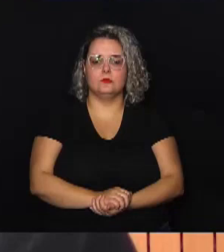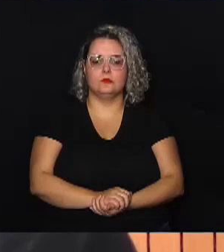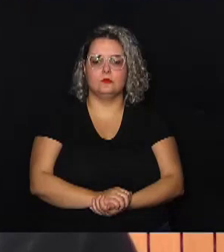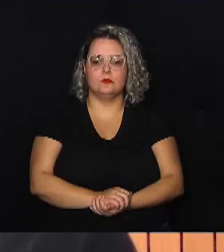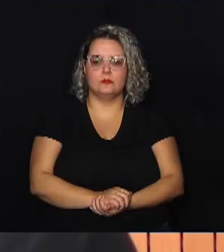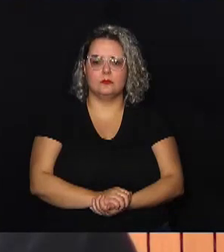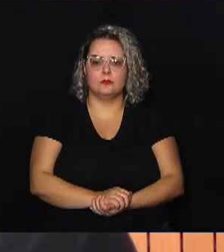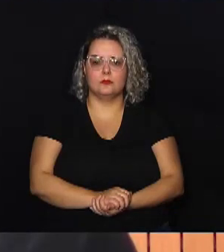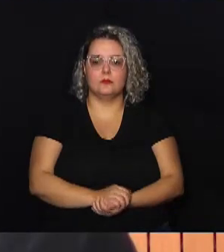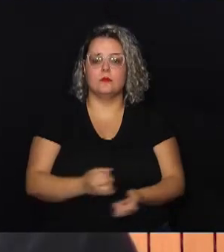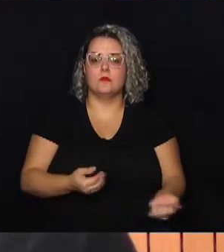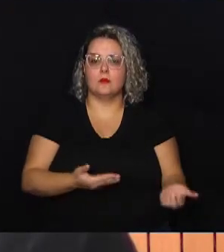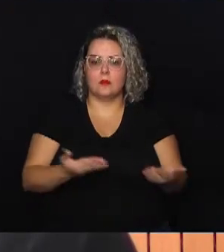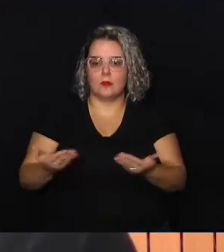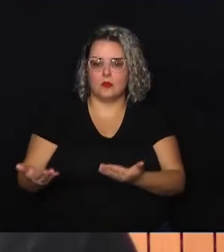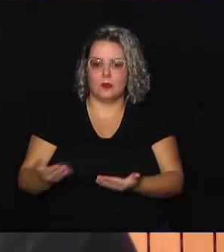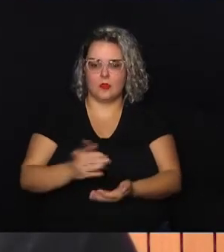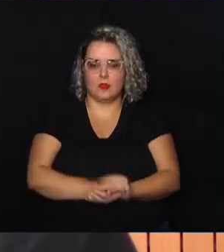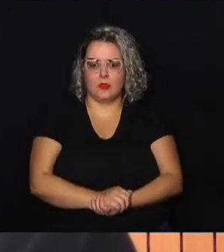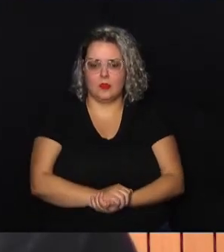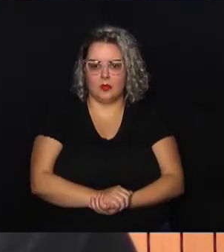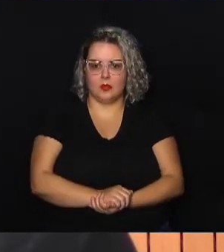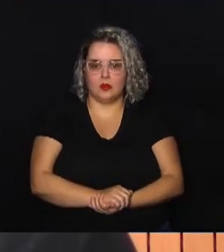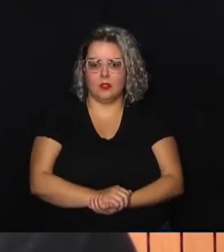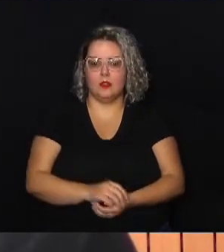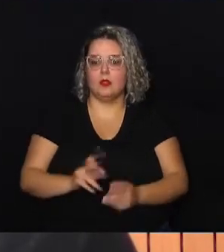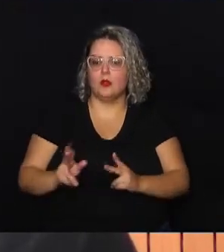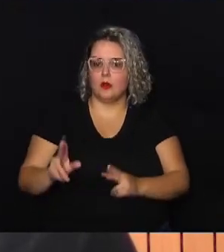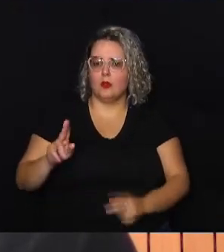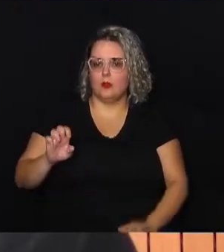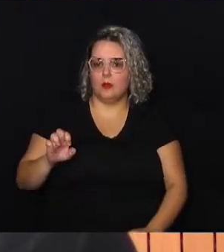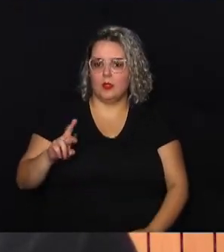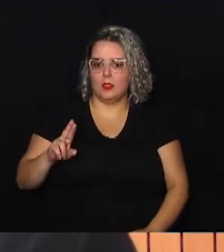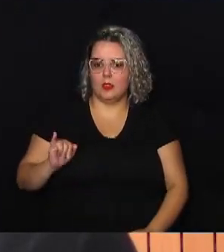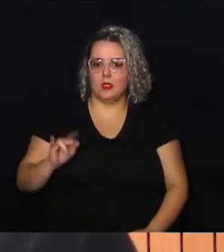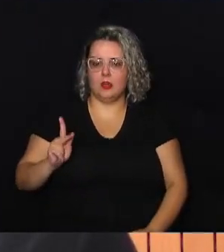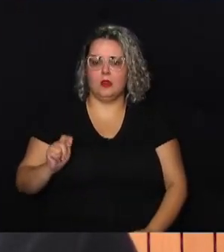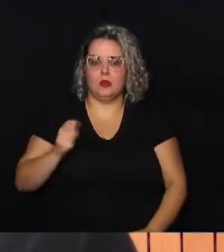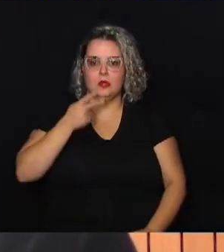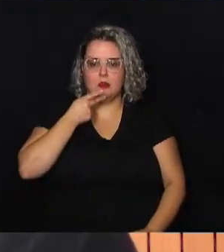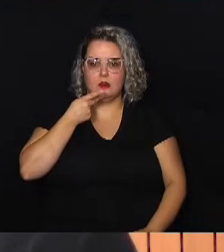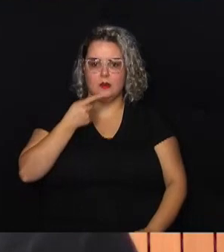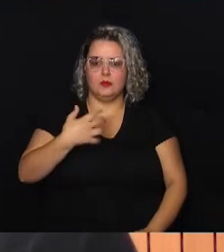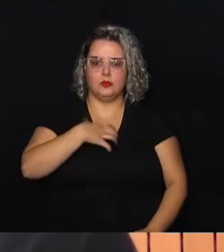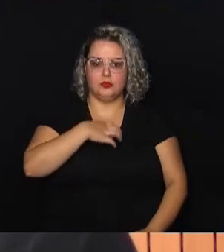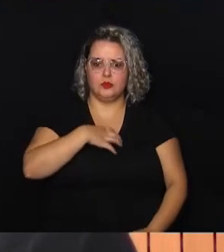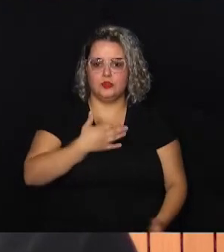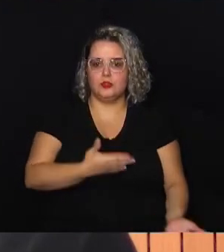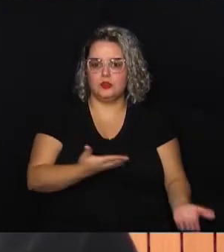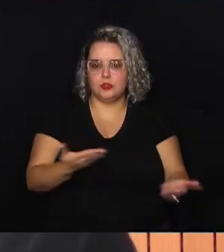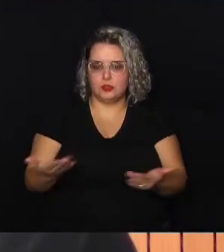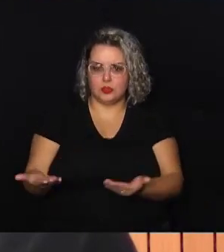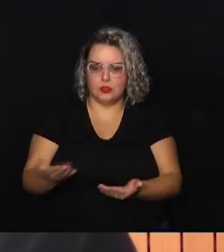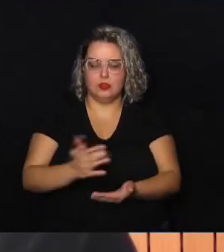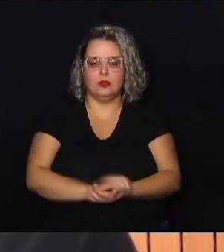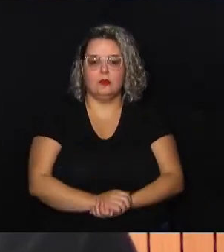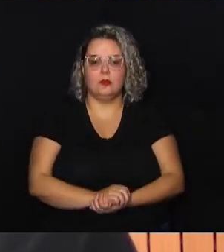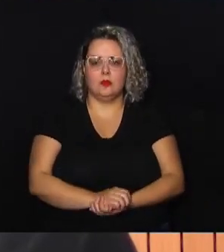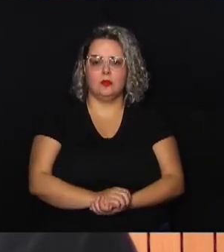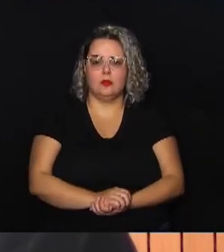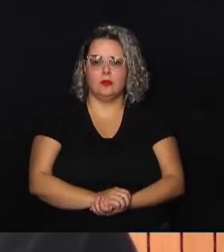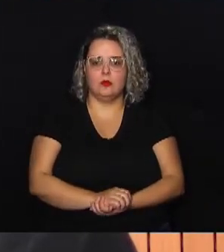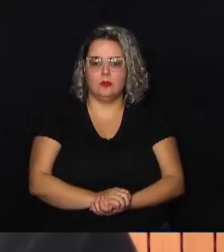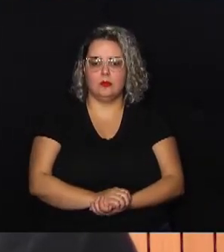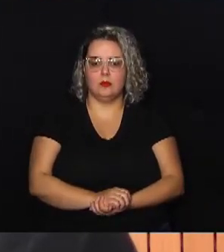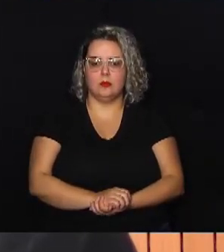Essa apresentação mudou um pouco, né, como a Érica disse, do formato que a gente vinha apresentando, mas é bom,